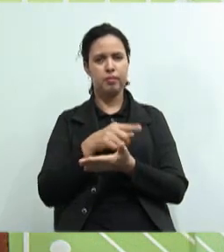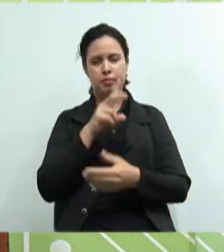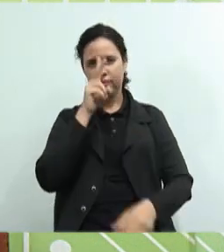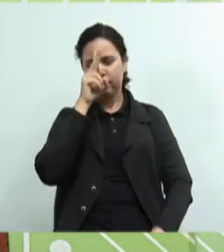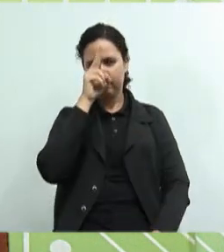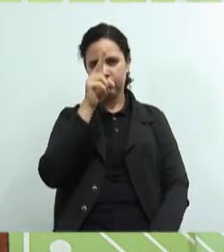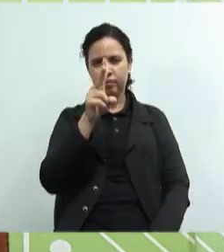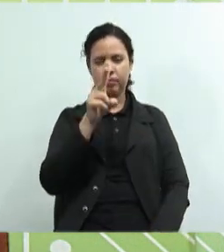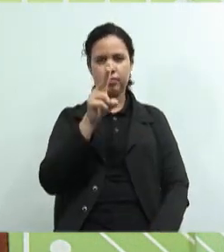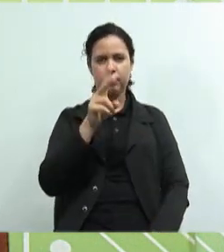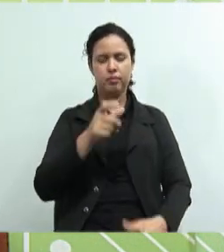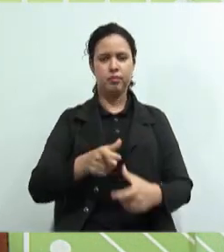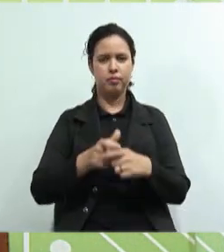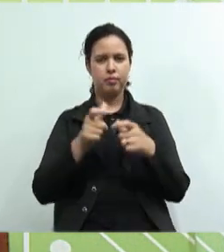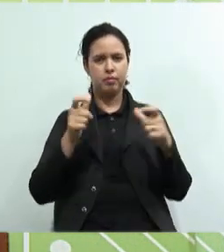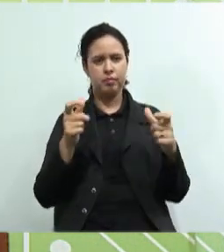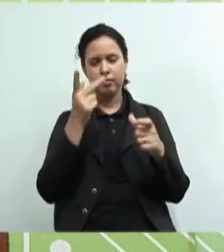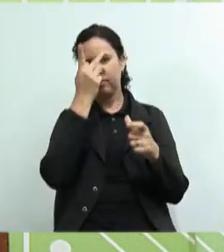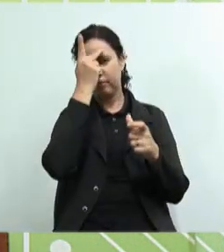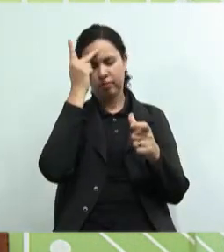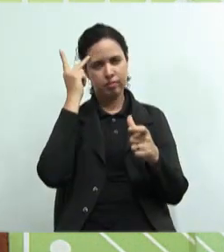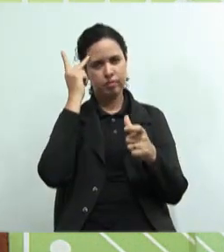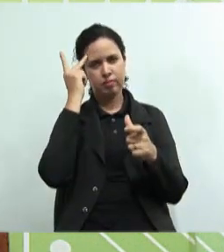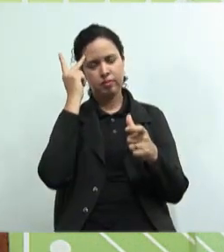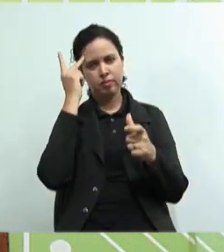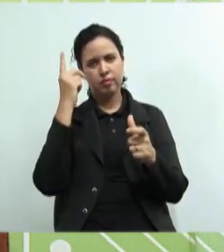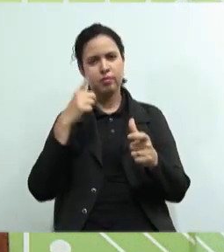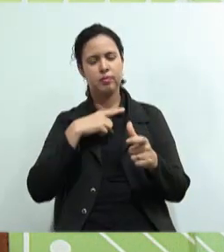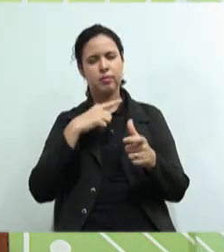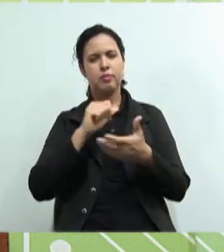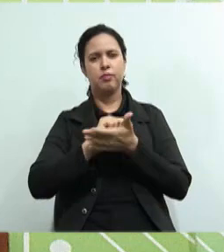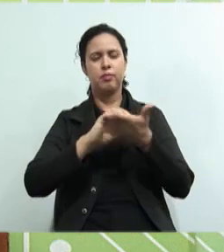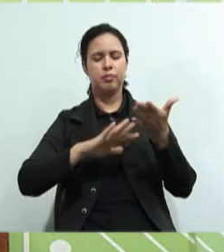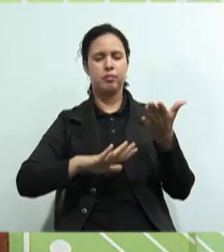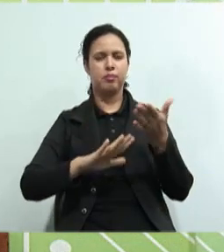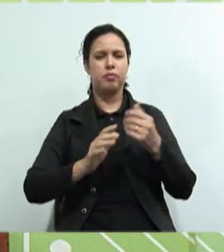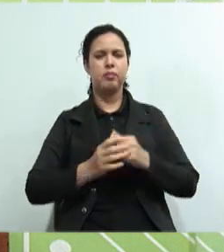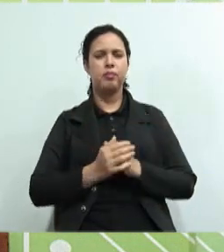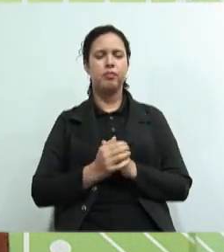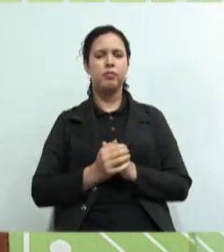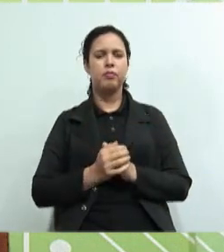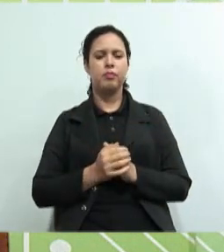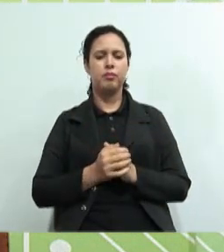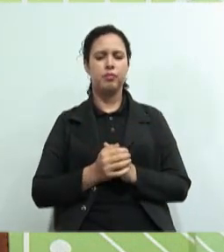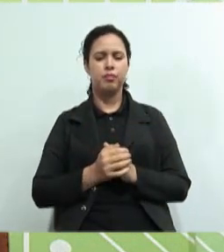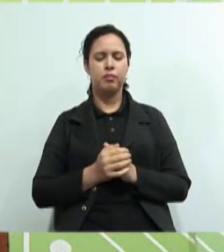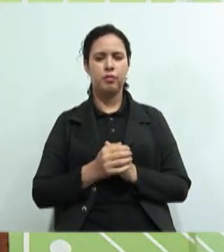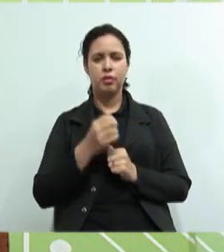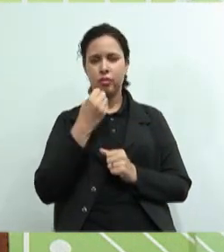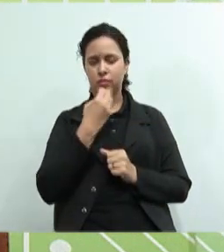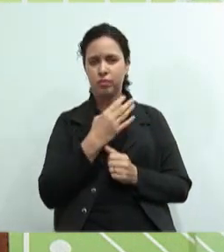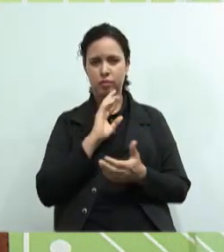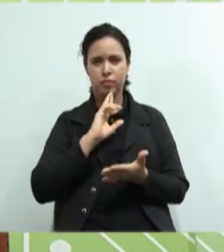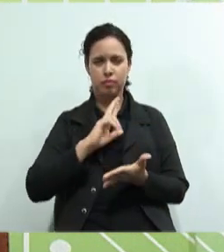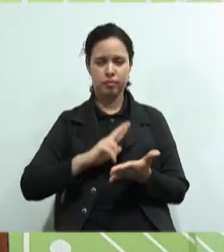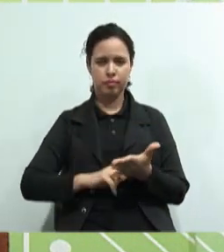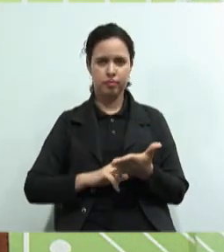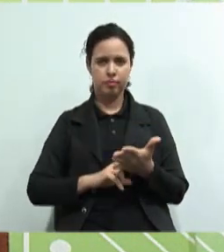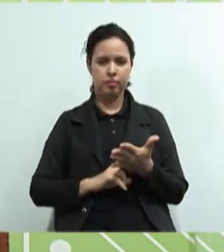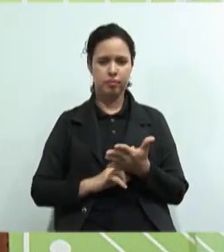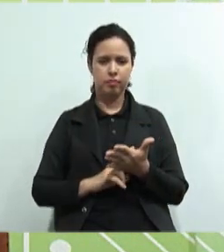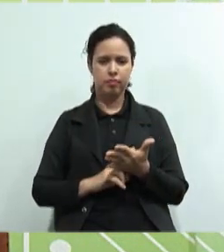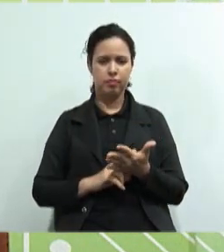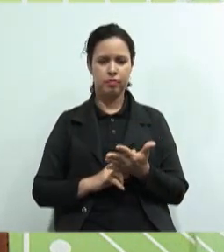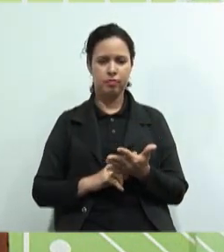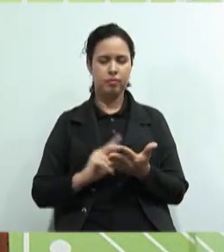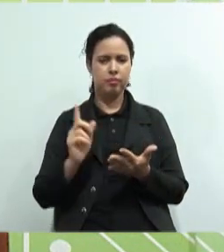uma rede maior de pessoas que estão nessa atividade produtiva. Então, muito boas as suas respostas. As respostas, comentários aqui, eu sempre